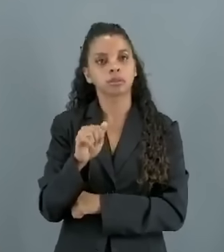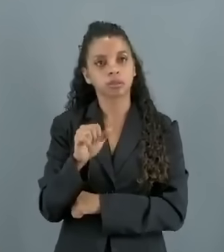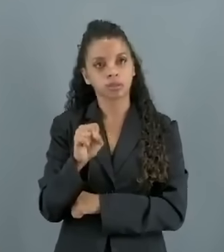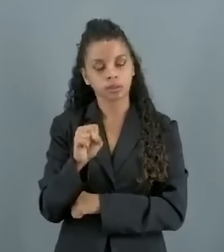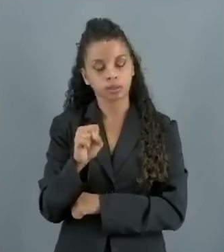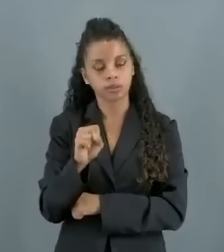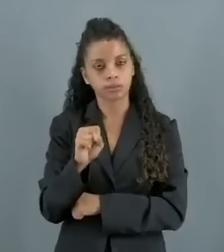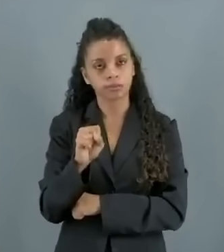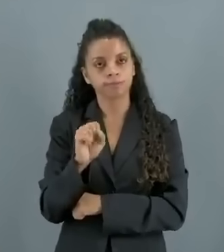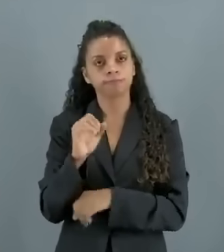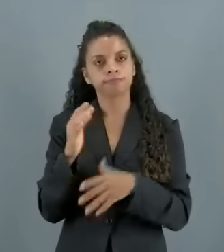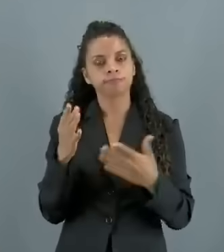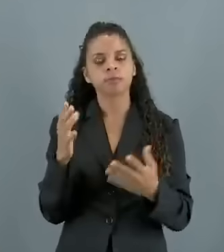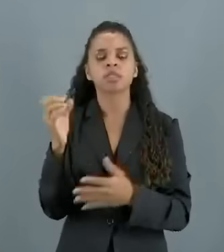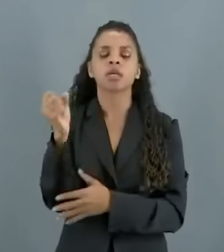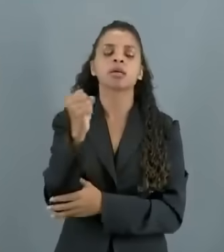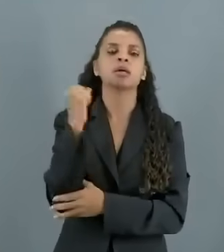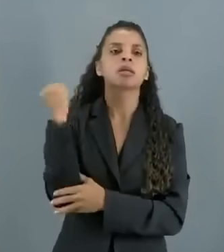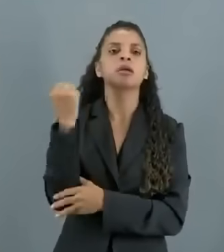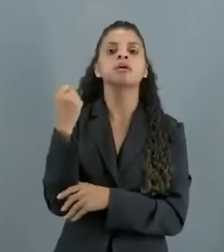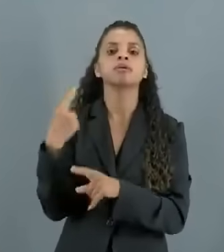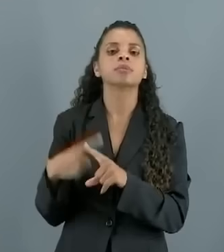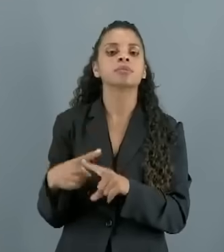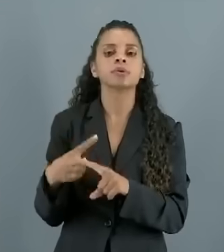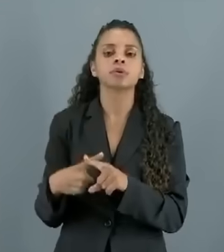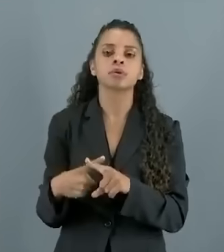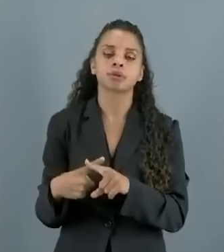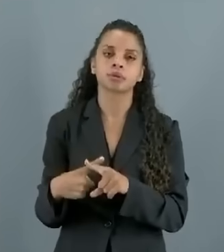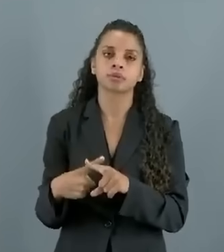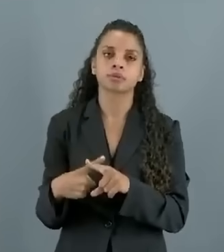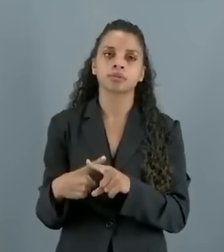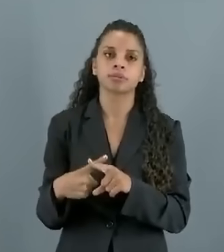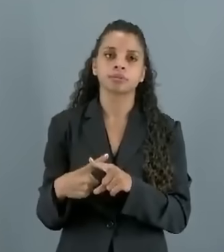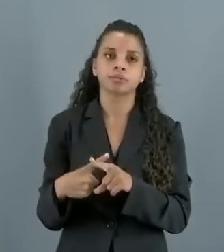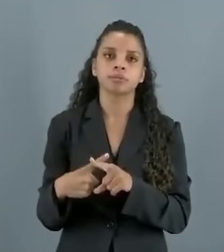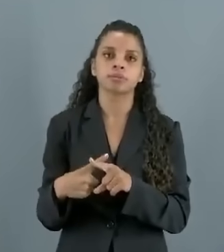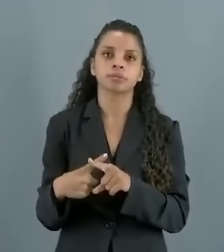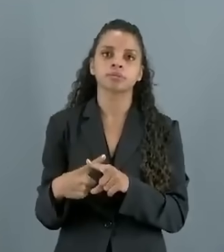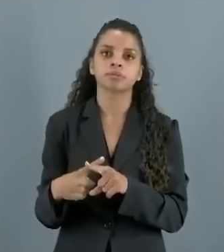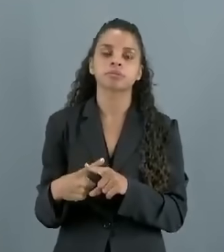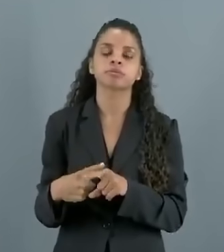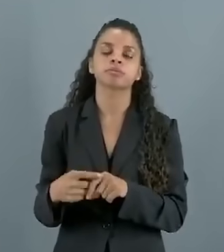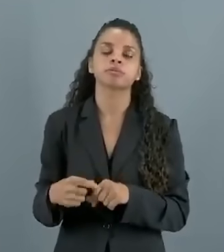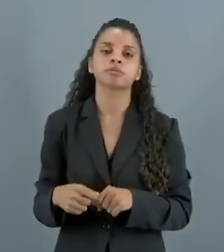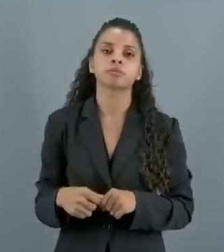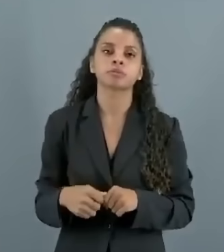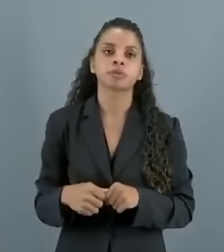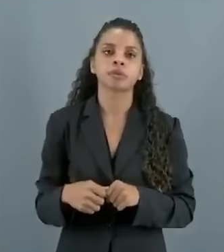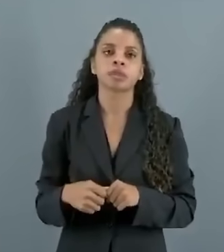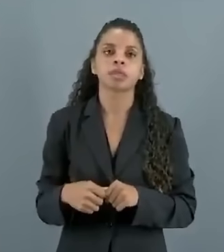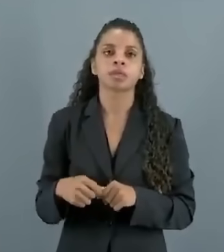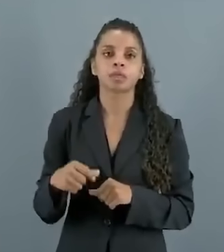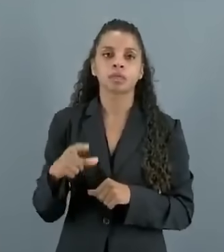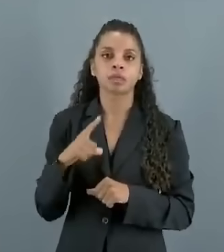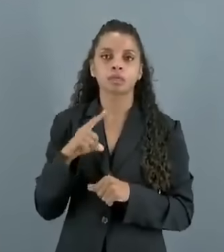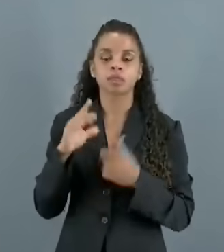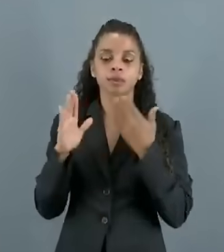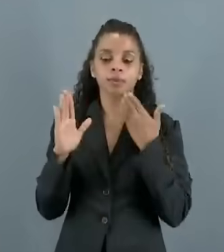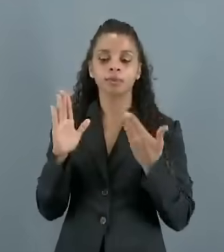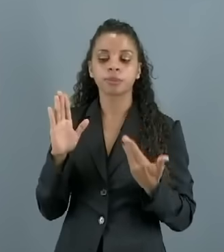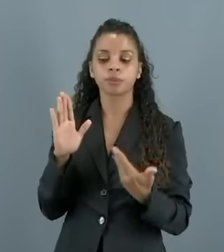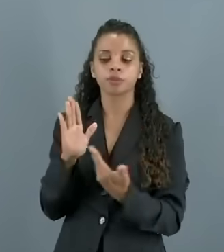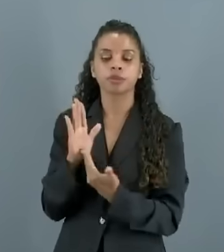E qual é a gravidade dessa situação? Quando ocorre o pedido de abertura de